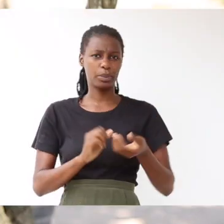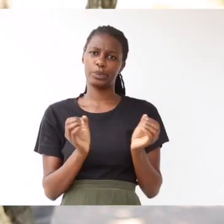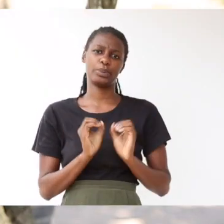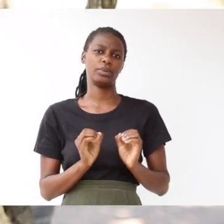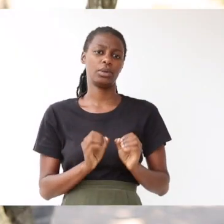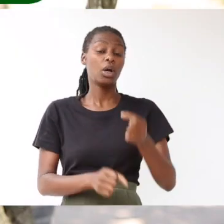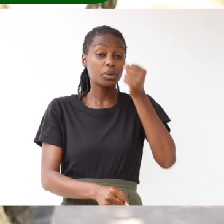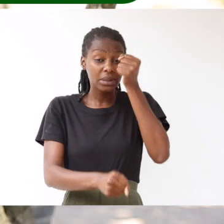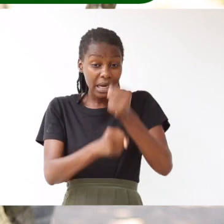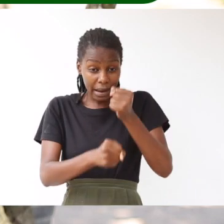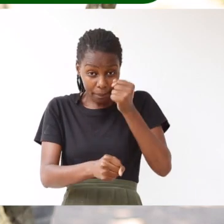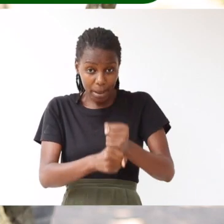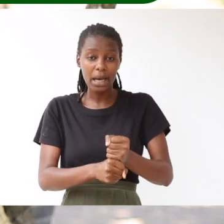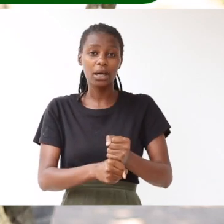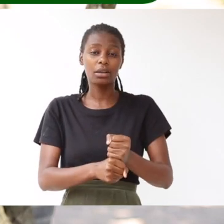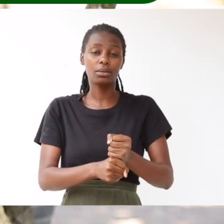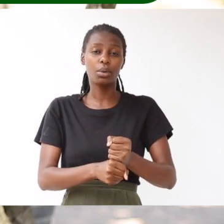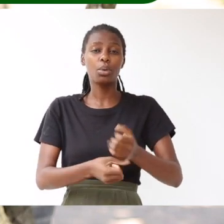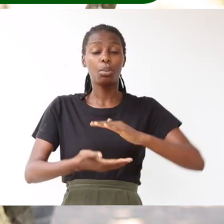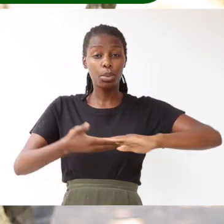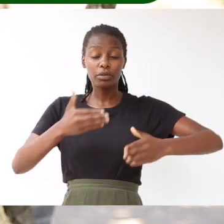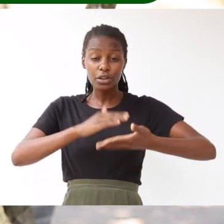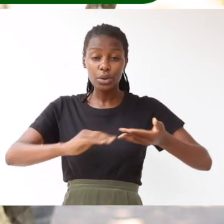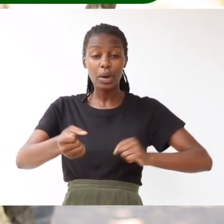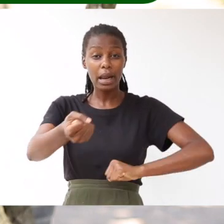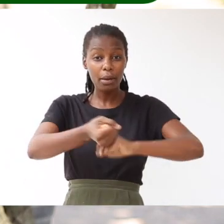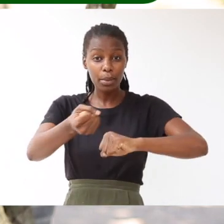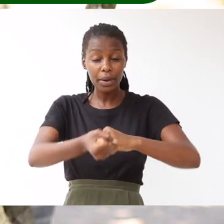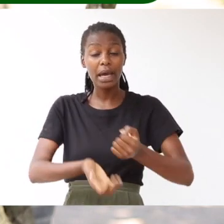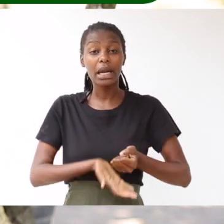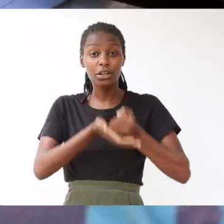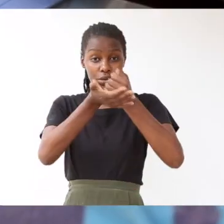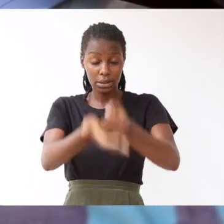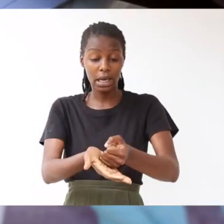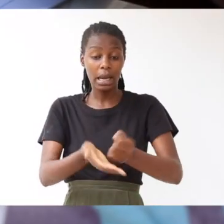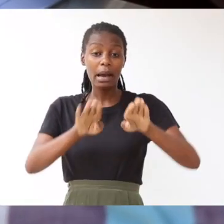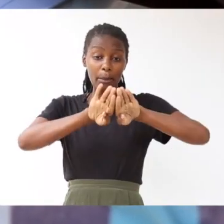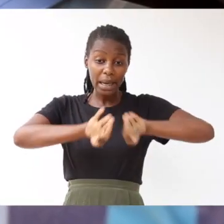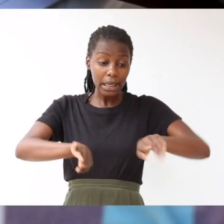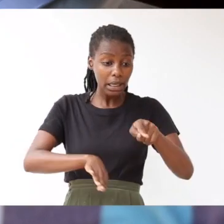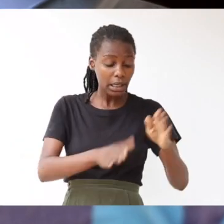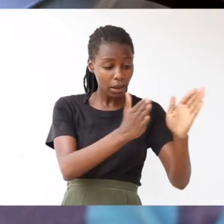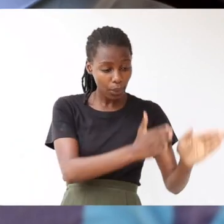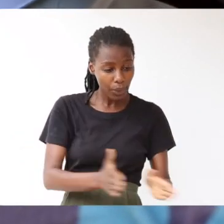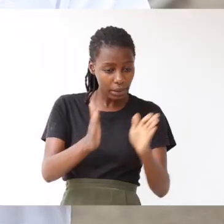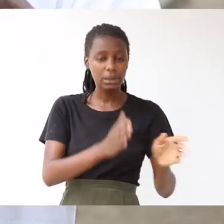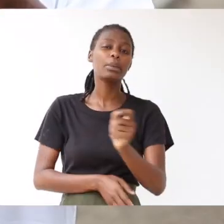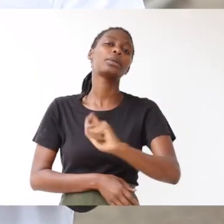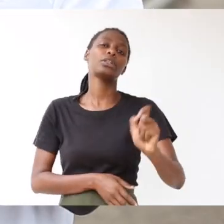O trabalho do professor é apoiar, ajudar pela forma como ele deve se orientar para